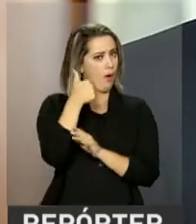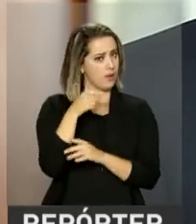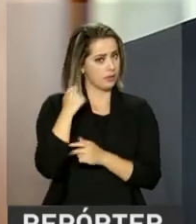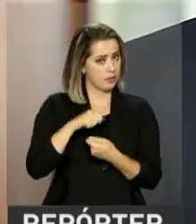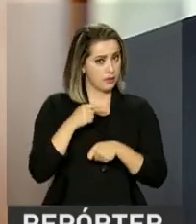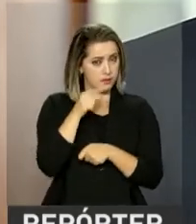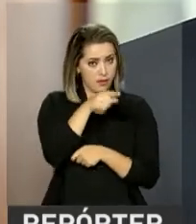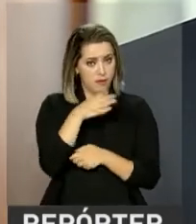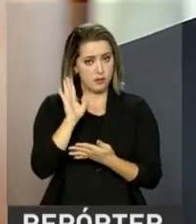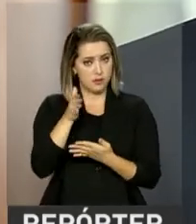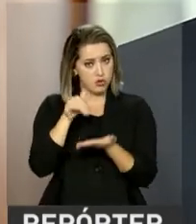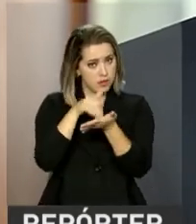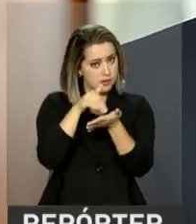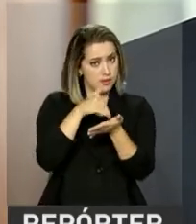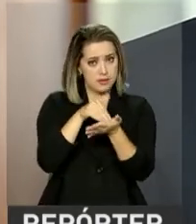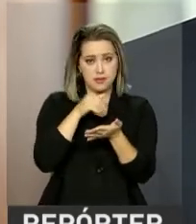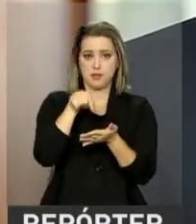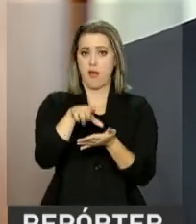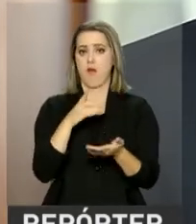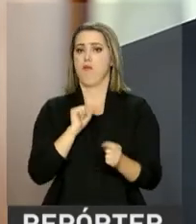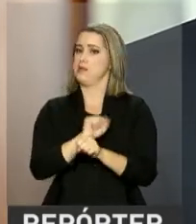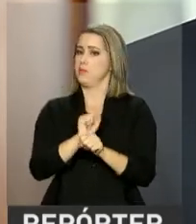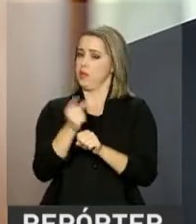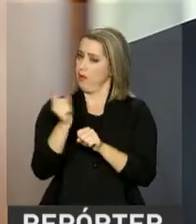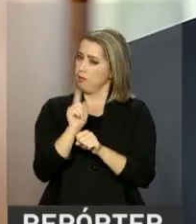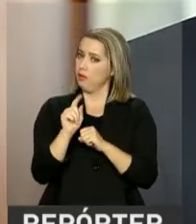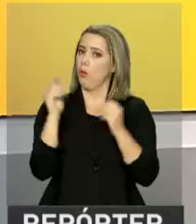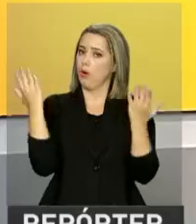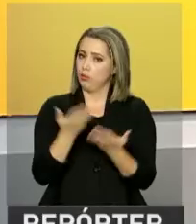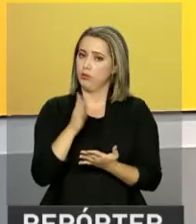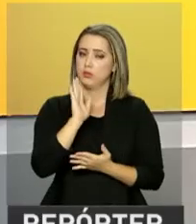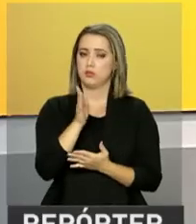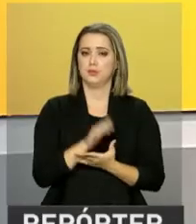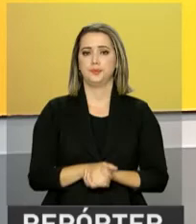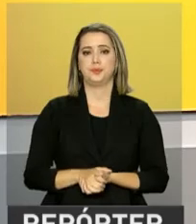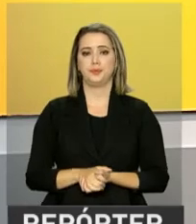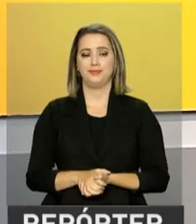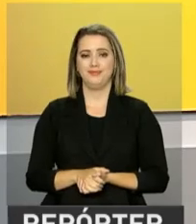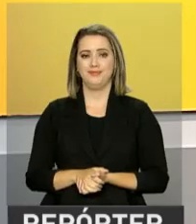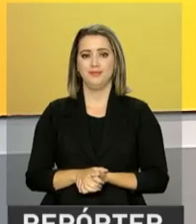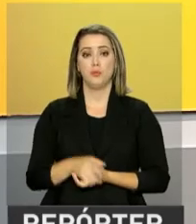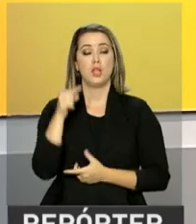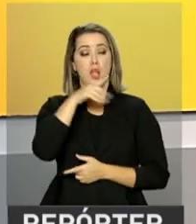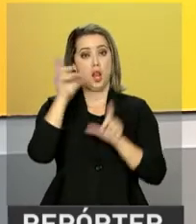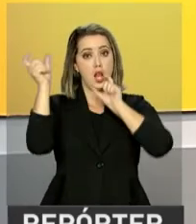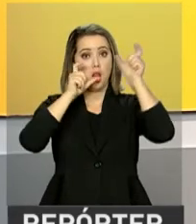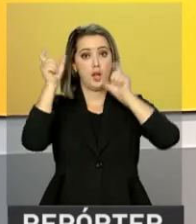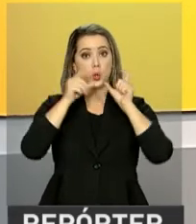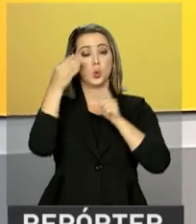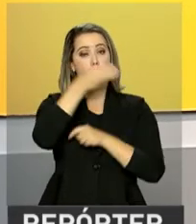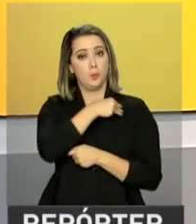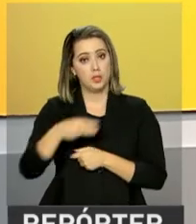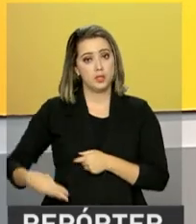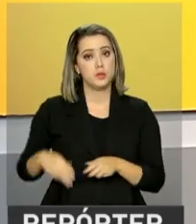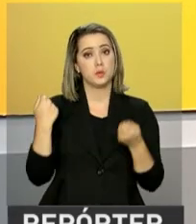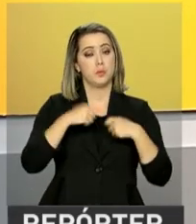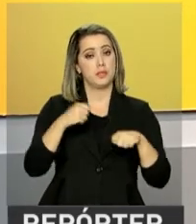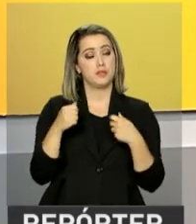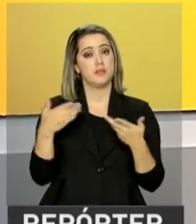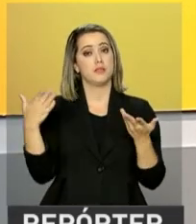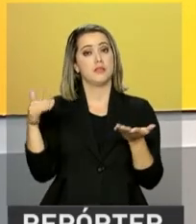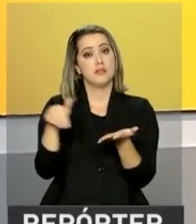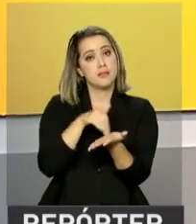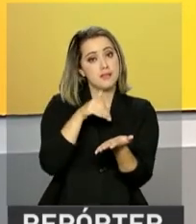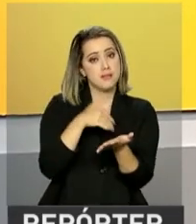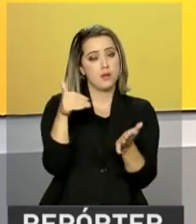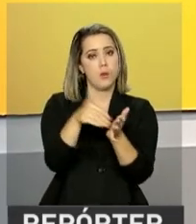você agilizar para não deixar para o último momento. E como alertou o ministro, as inscrições podem ser feitas até a